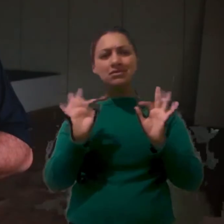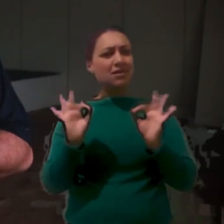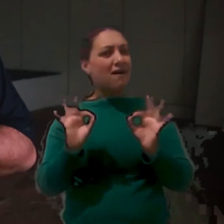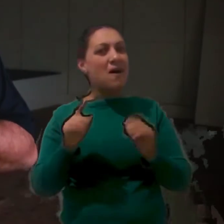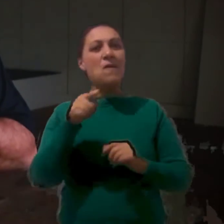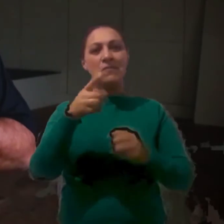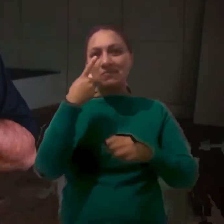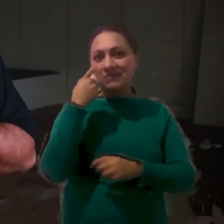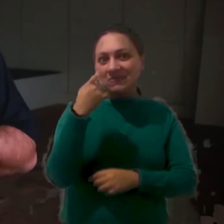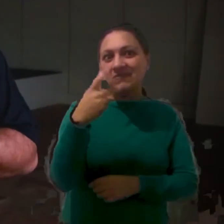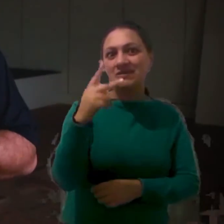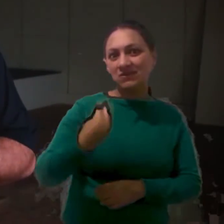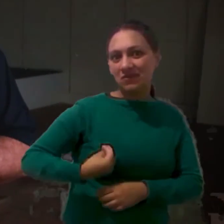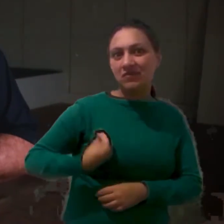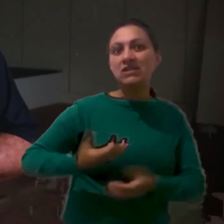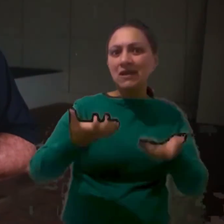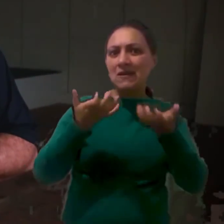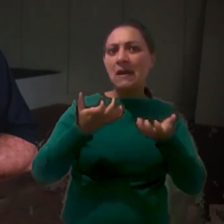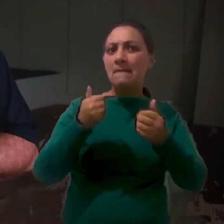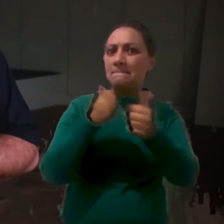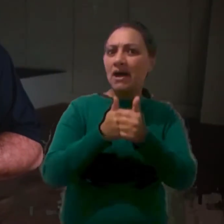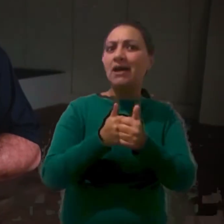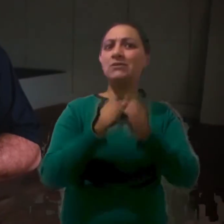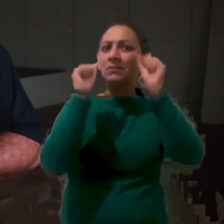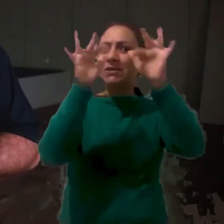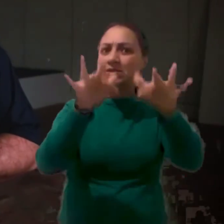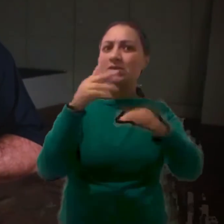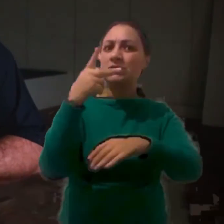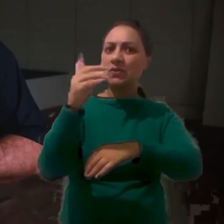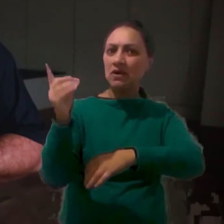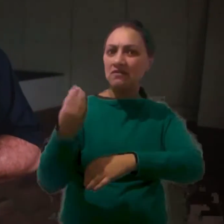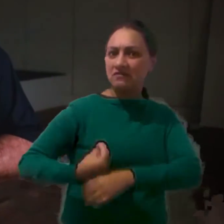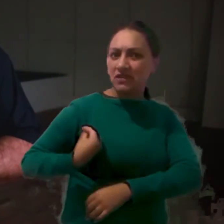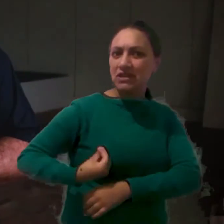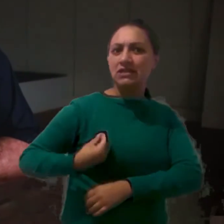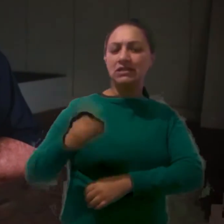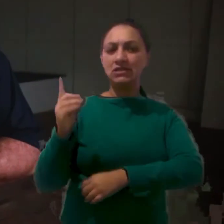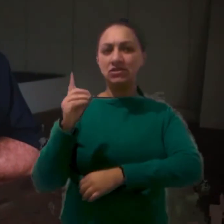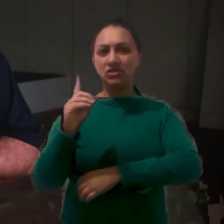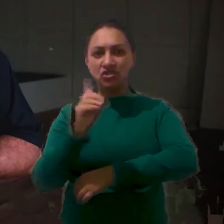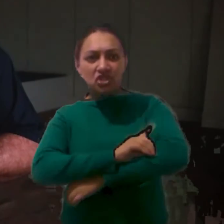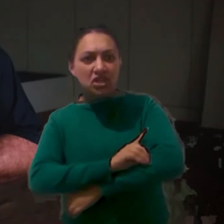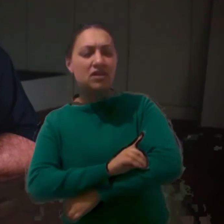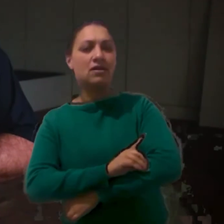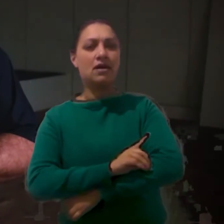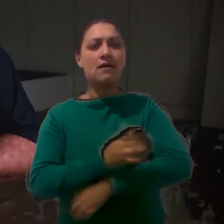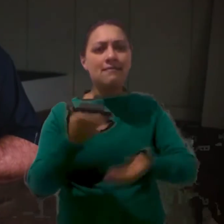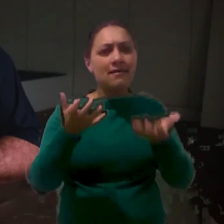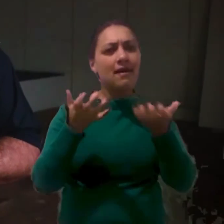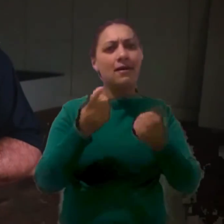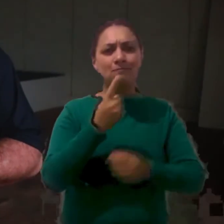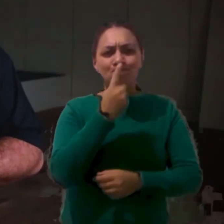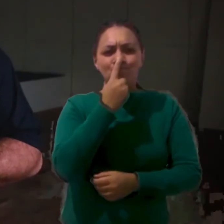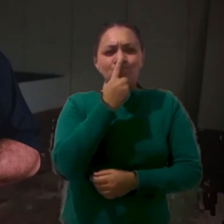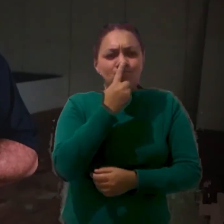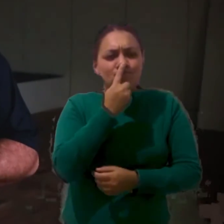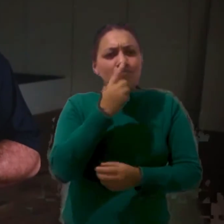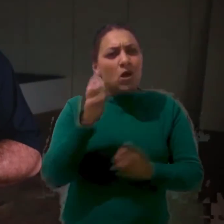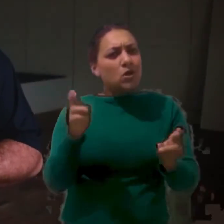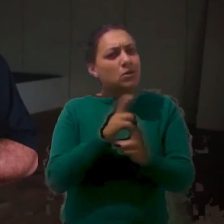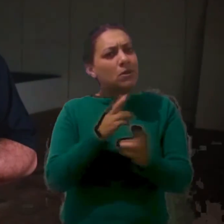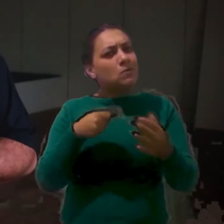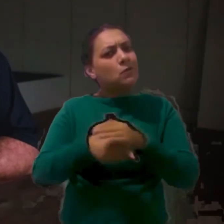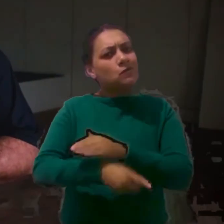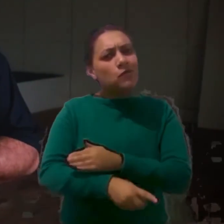que ele se importa e que ele quer estar perto de você abençoando a sua vida abençoando te ah e tem um relacionamento muito